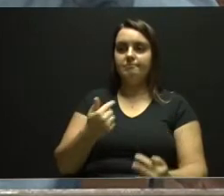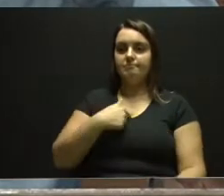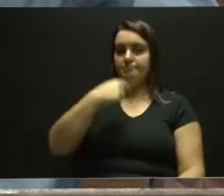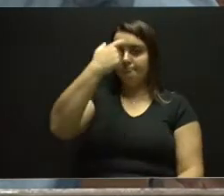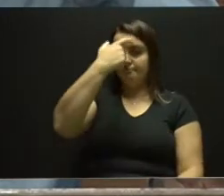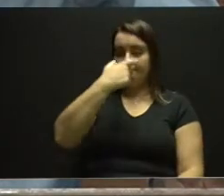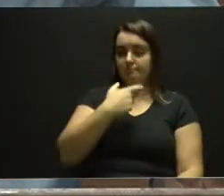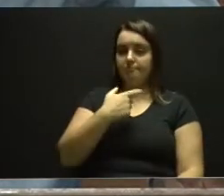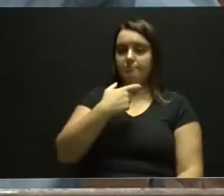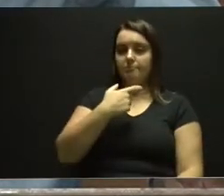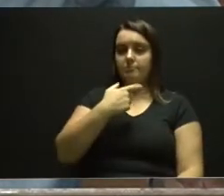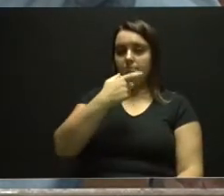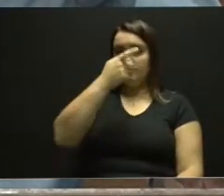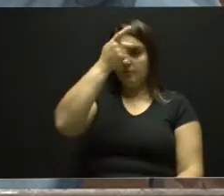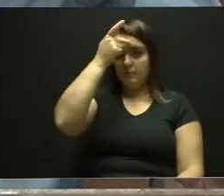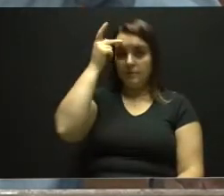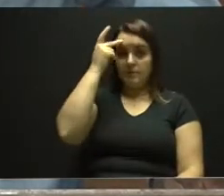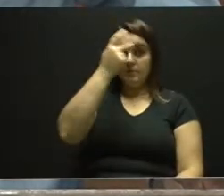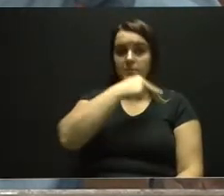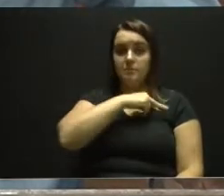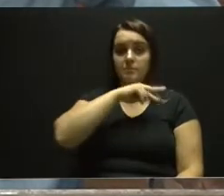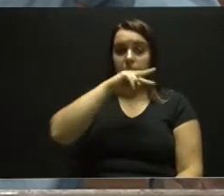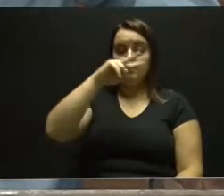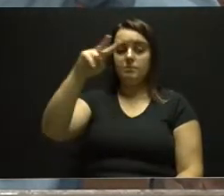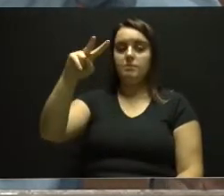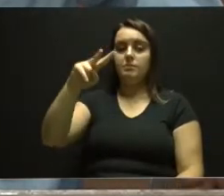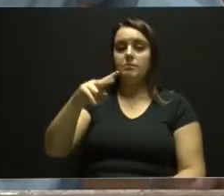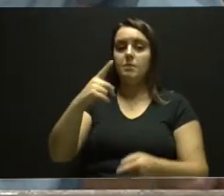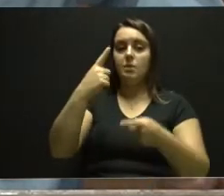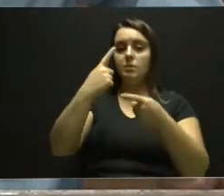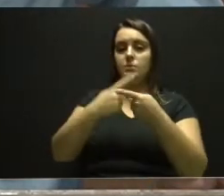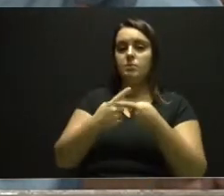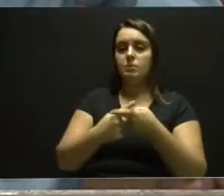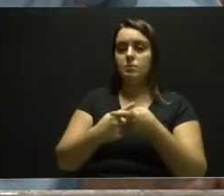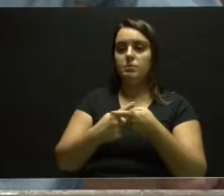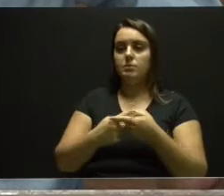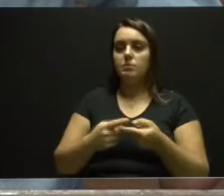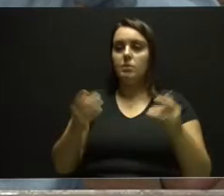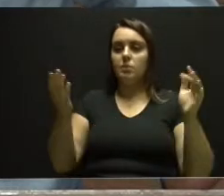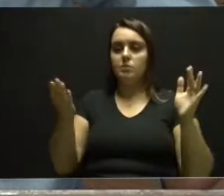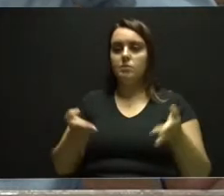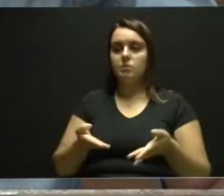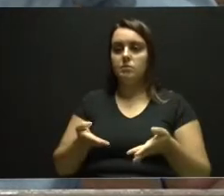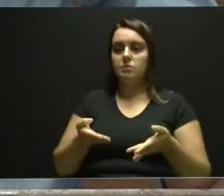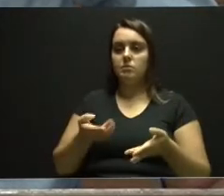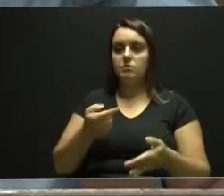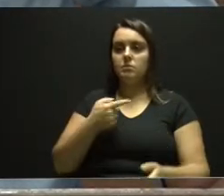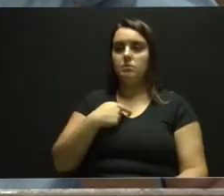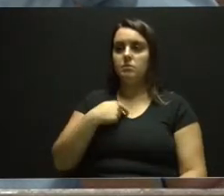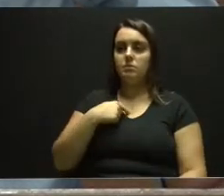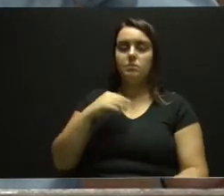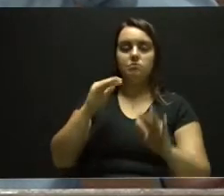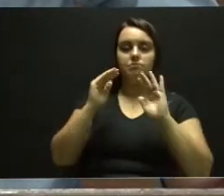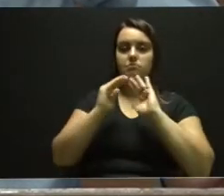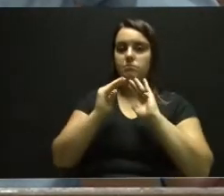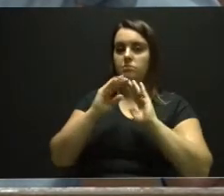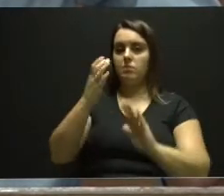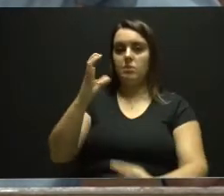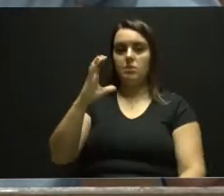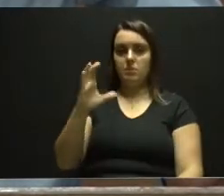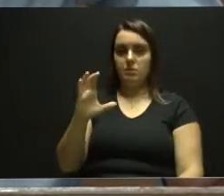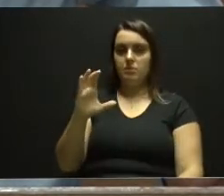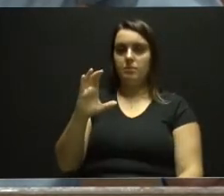vitoriosa porque hoje eu não moro em cubatão já